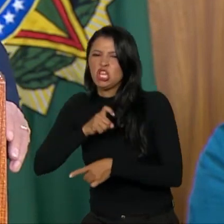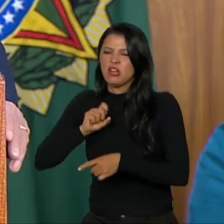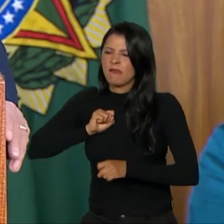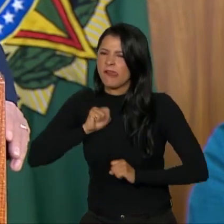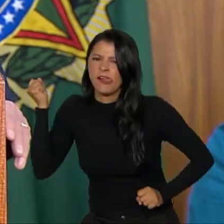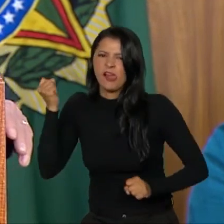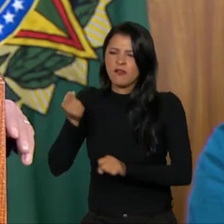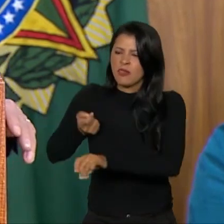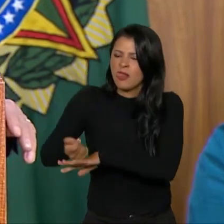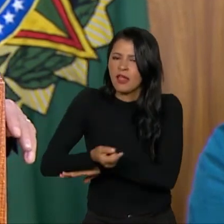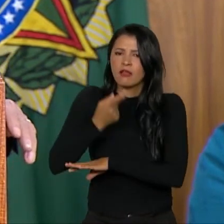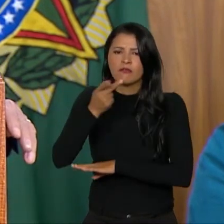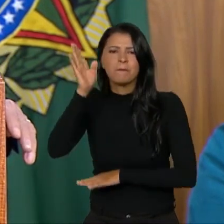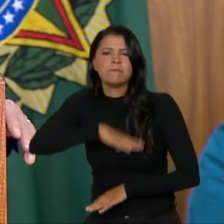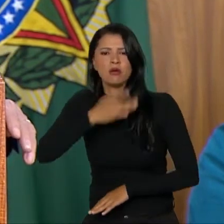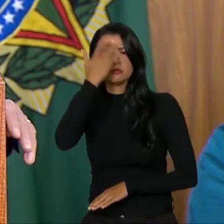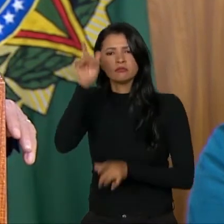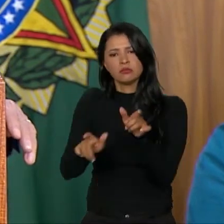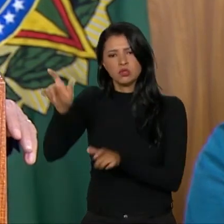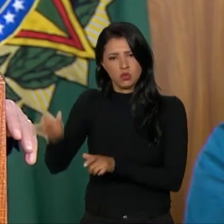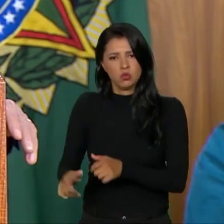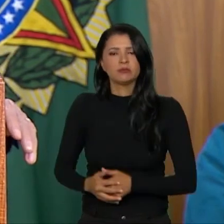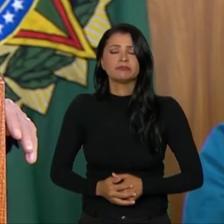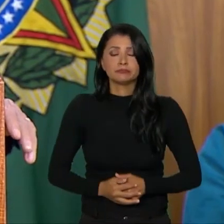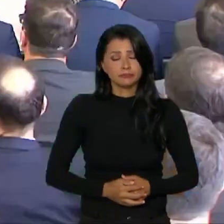news e falando mal dos outros.